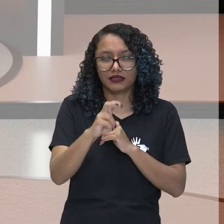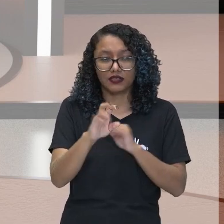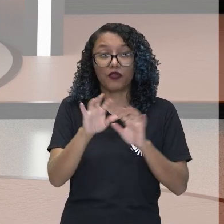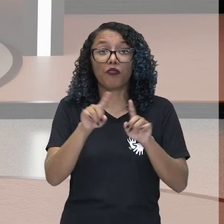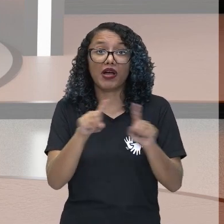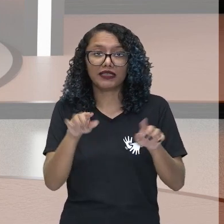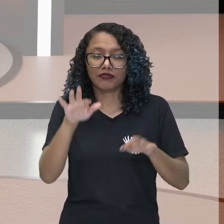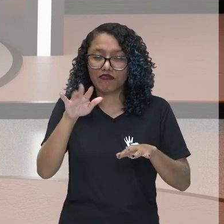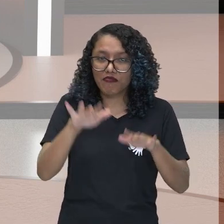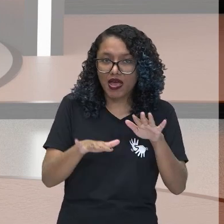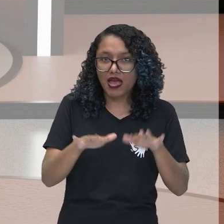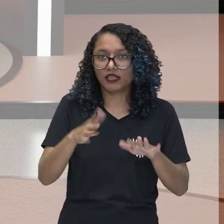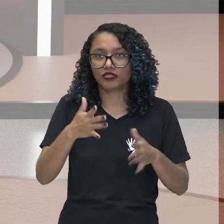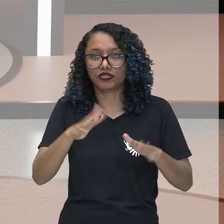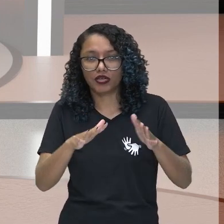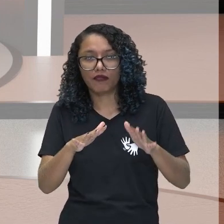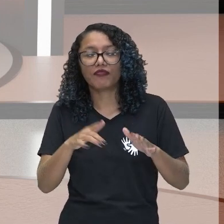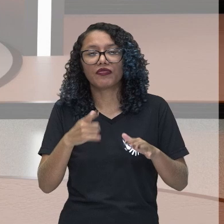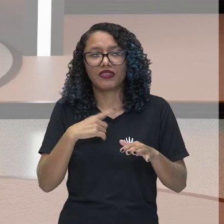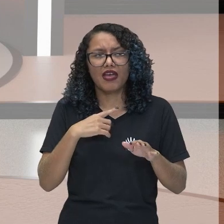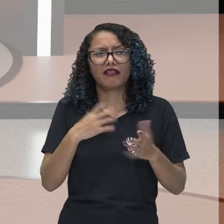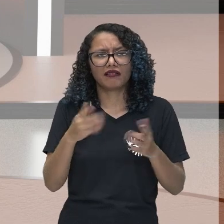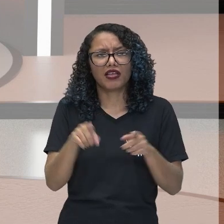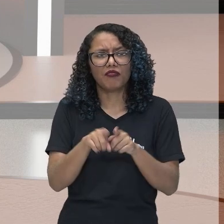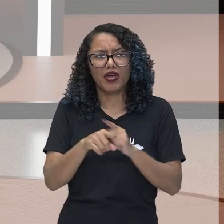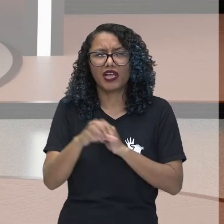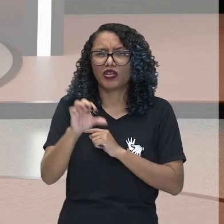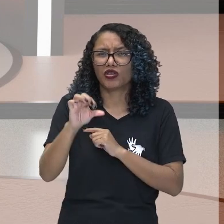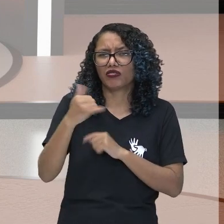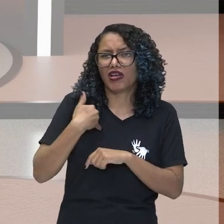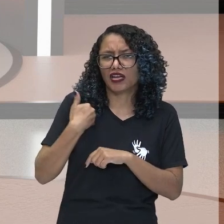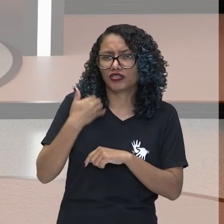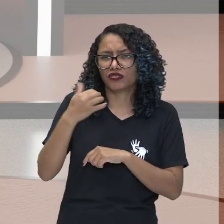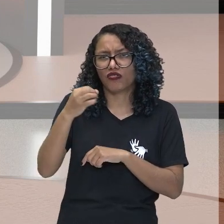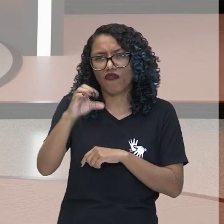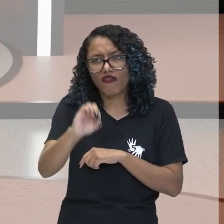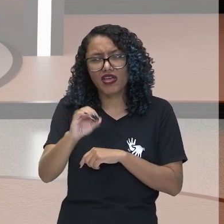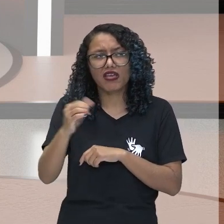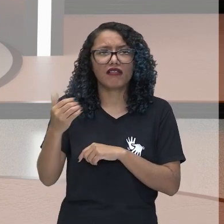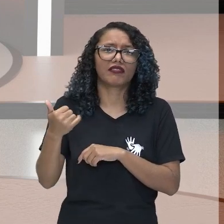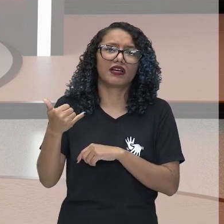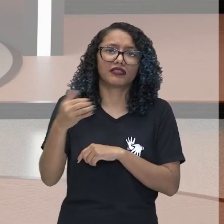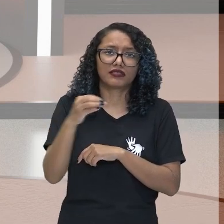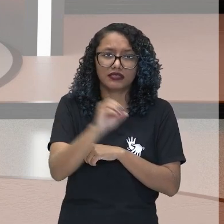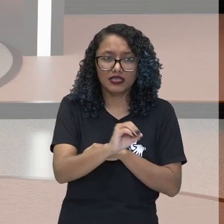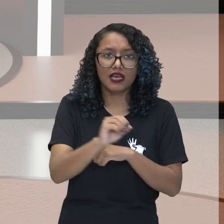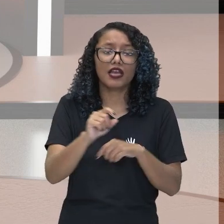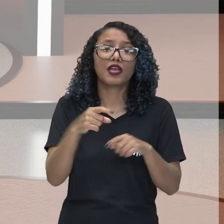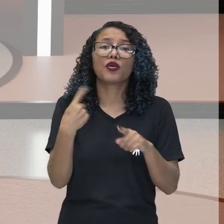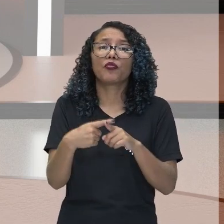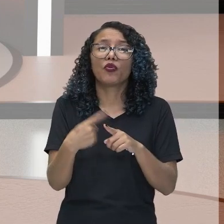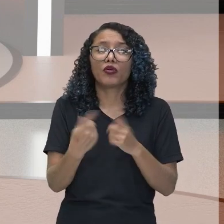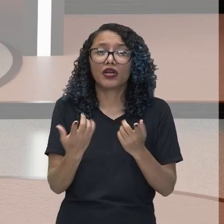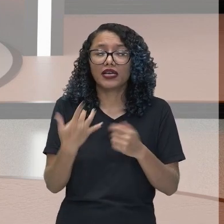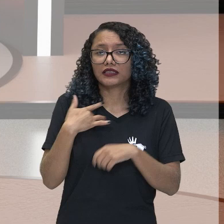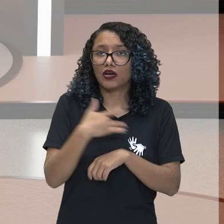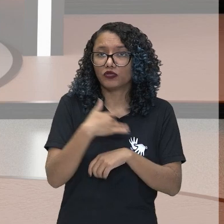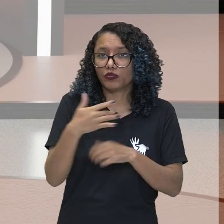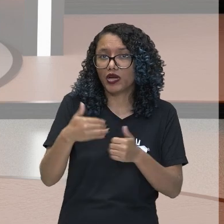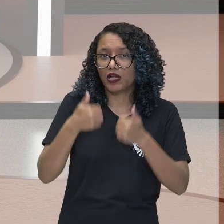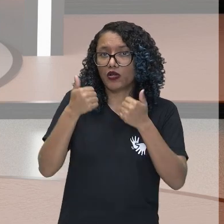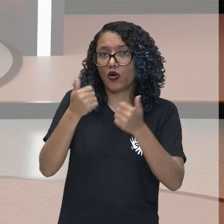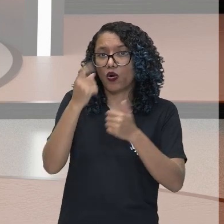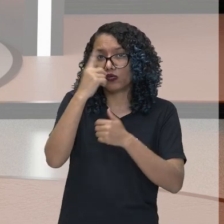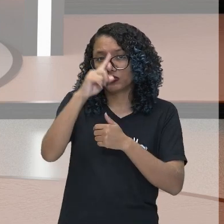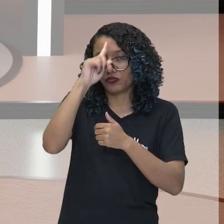vai ter 80, 90, até 100 anos de idade. As pessoas estão vivendo com uma qualidade de vida, acesso à saúde, a hospitais,